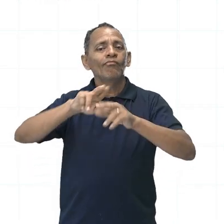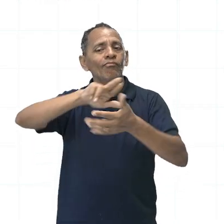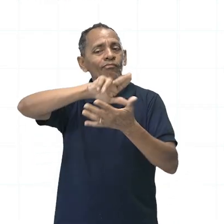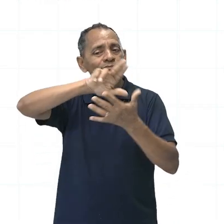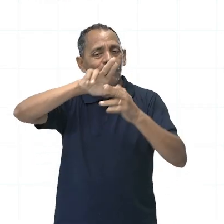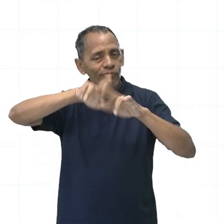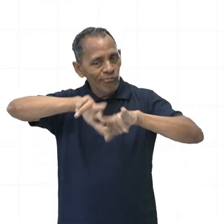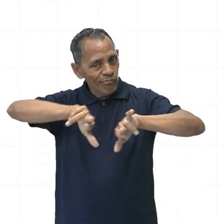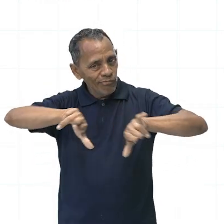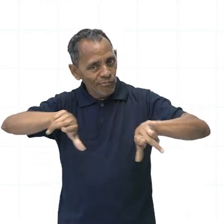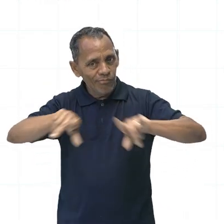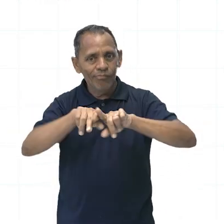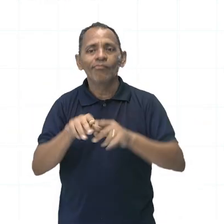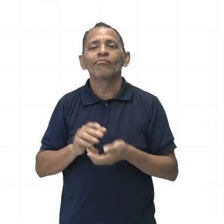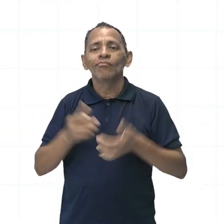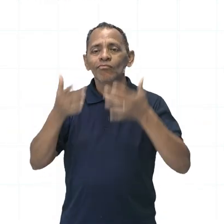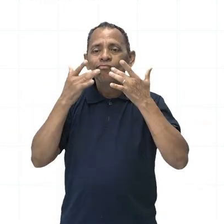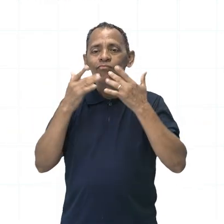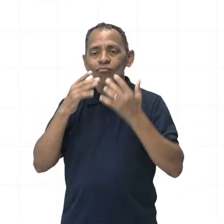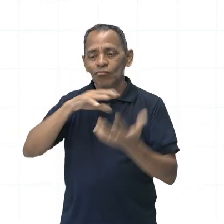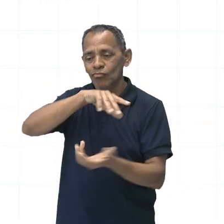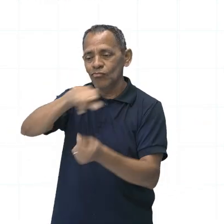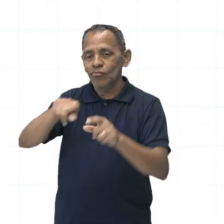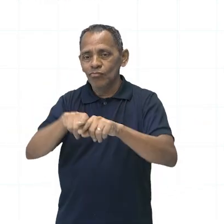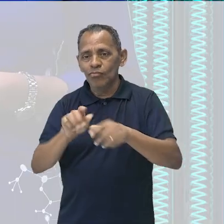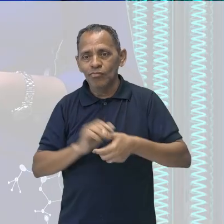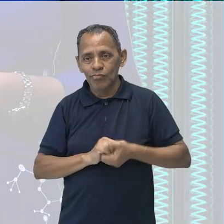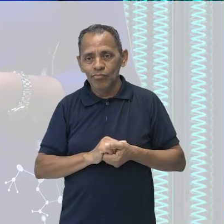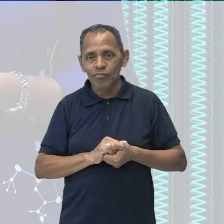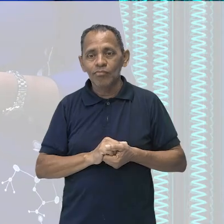vários teatros ao redor do mundo.